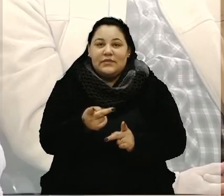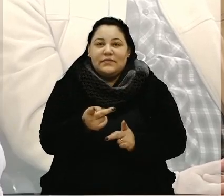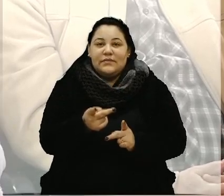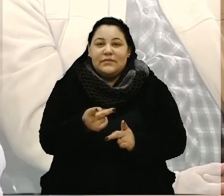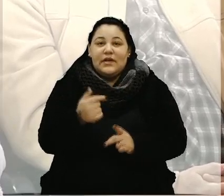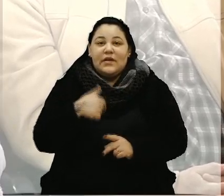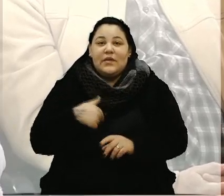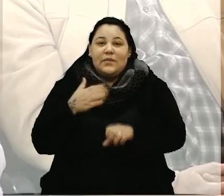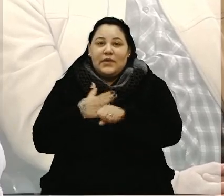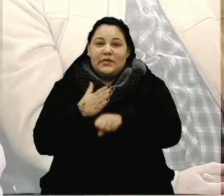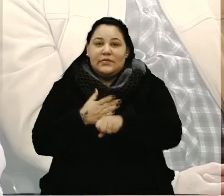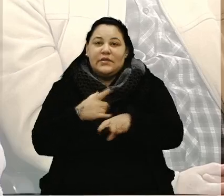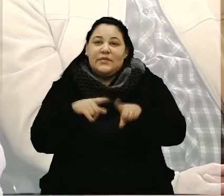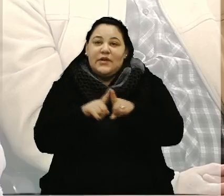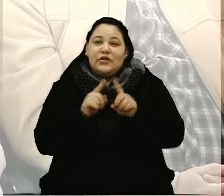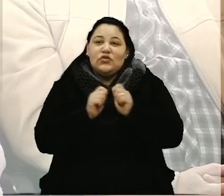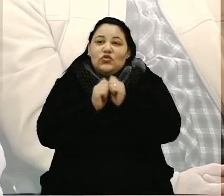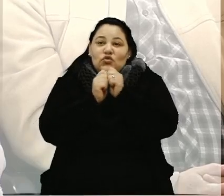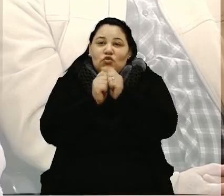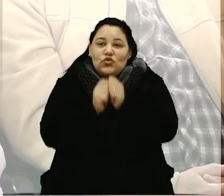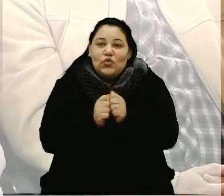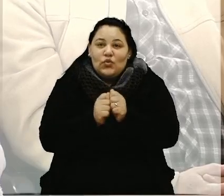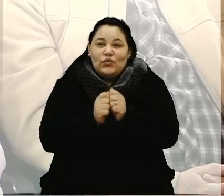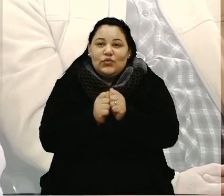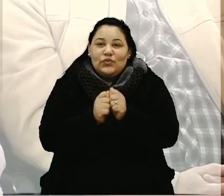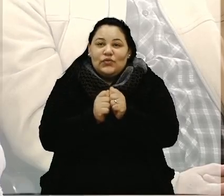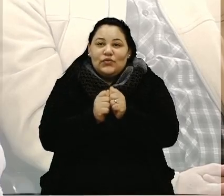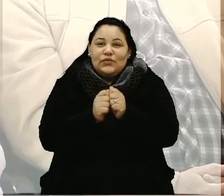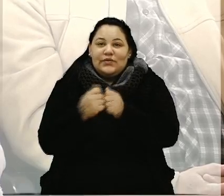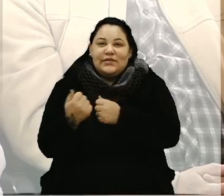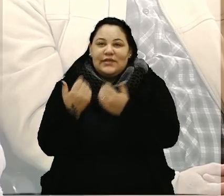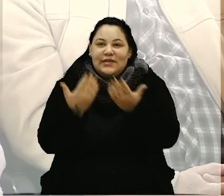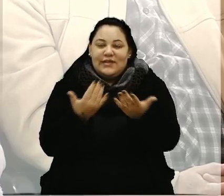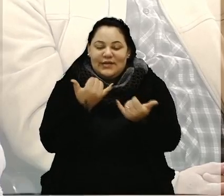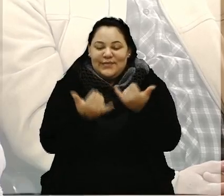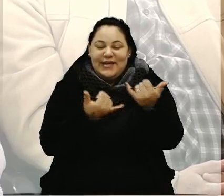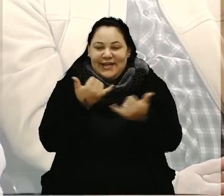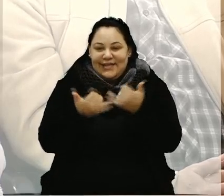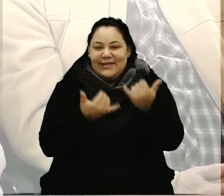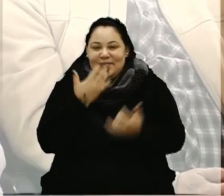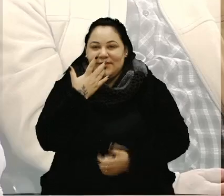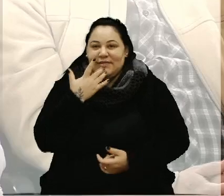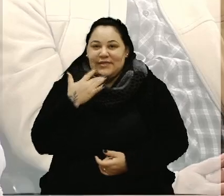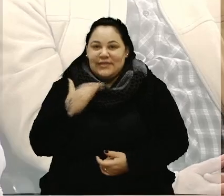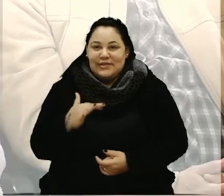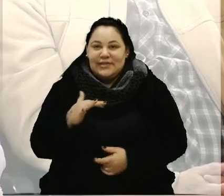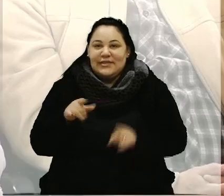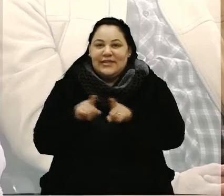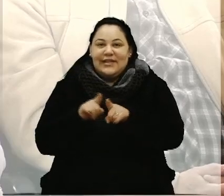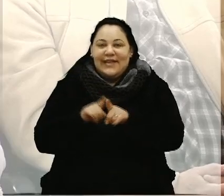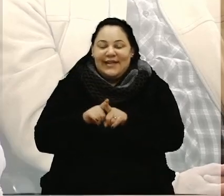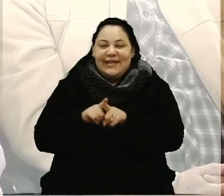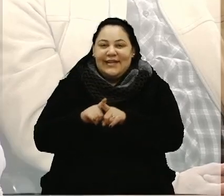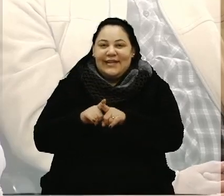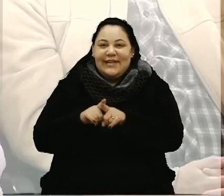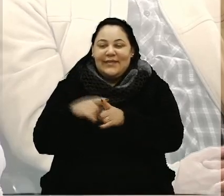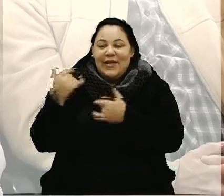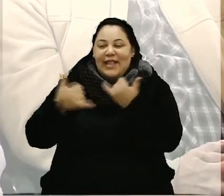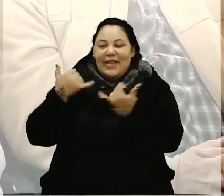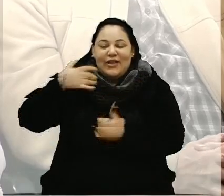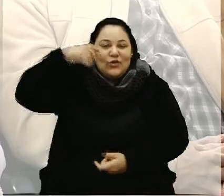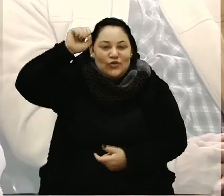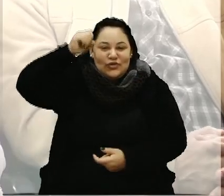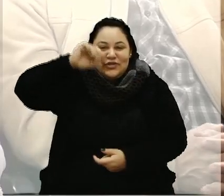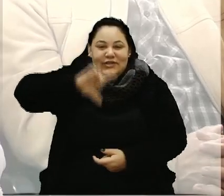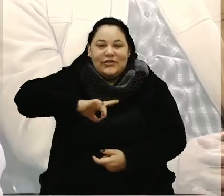participei, levando as brincadeiras para as crianças, aquele parquinho do Xuxa, né? Estive lá com vocês,